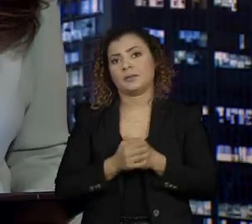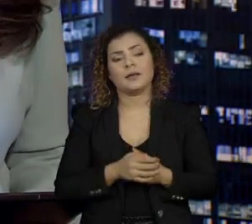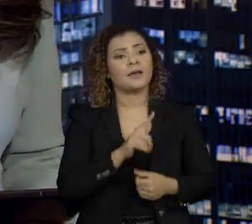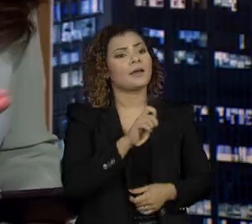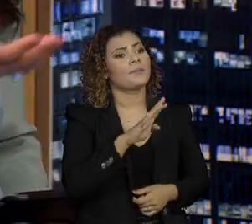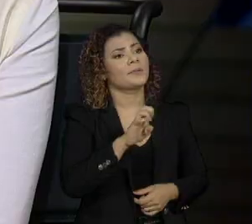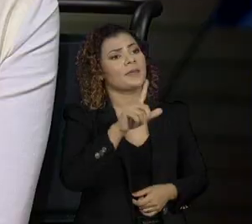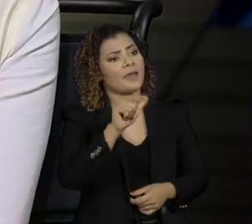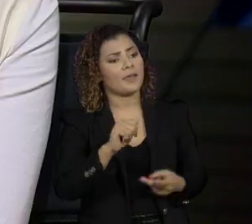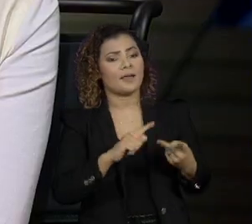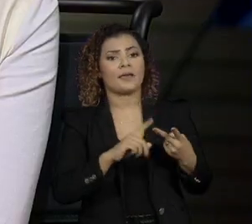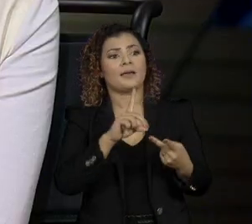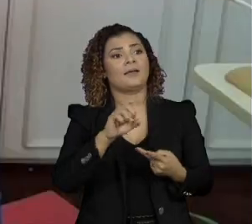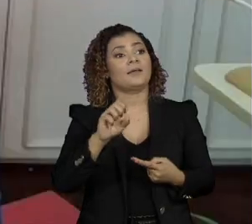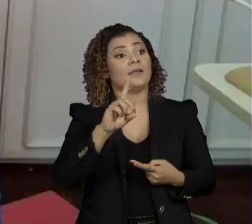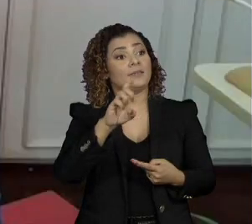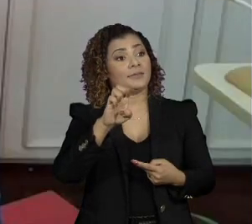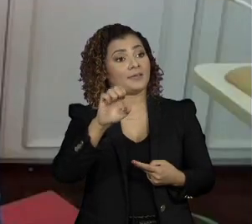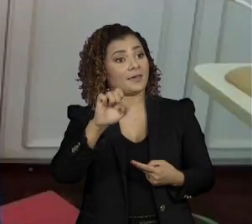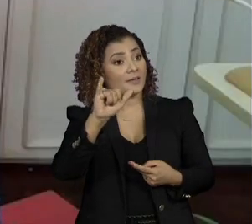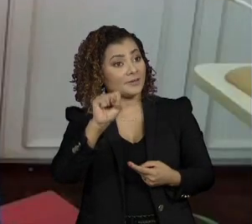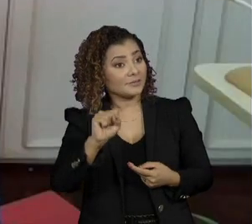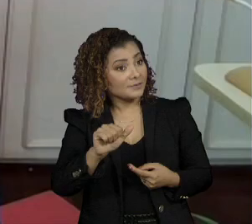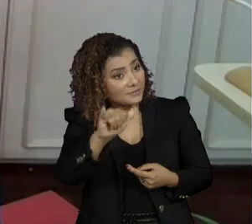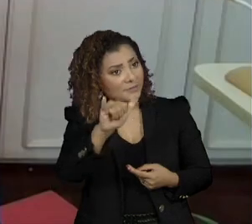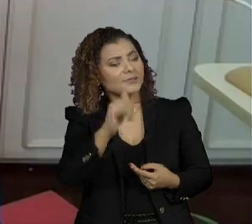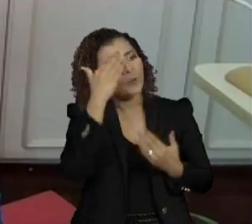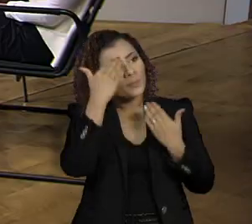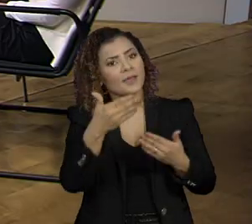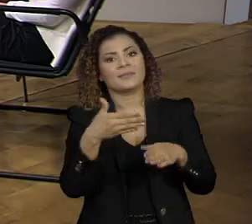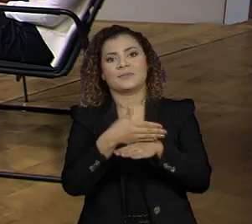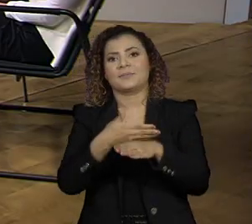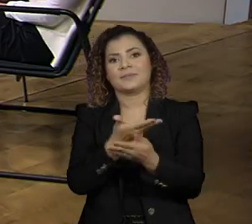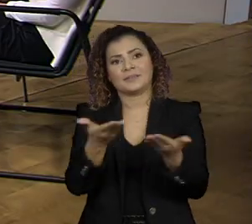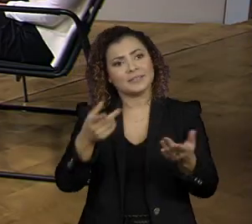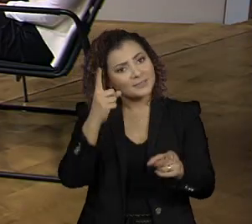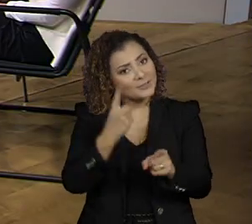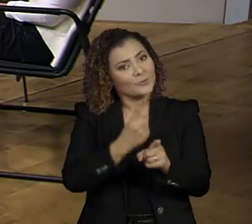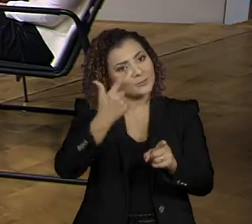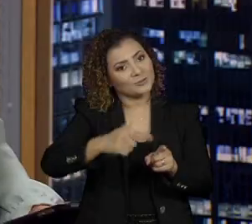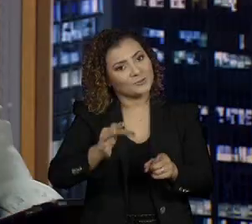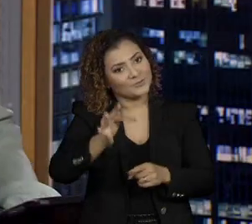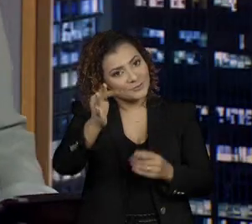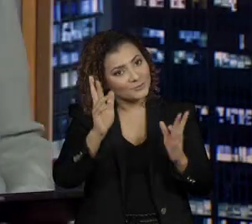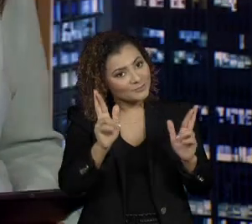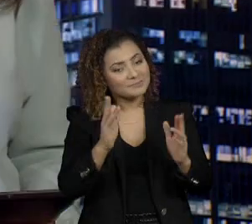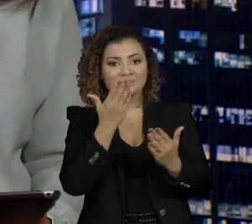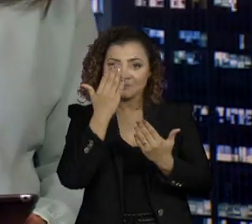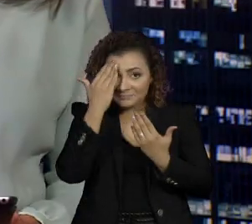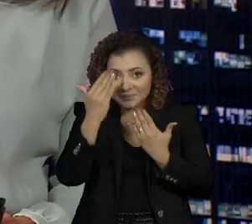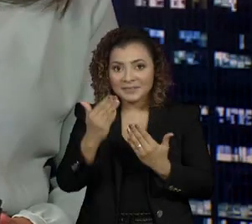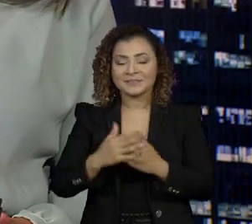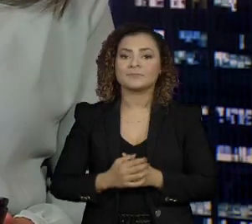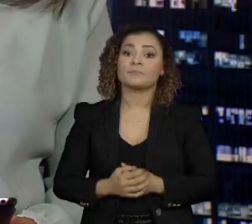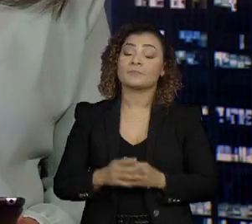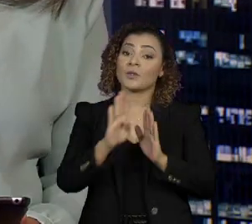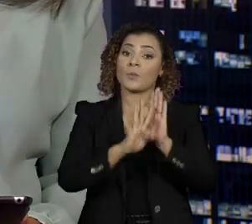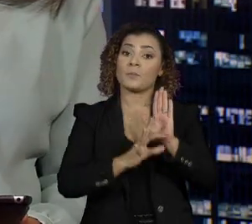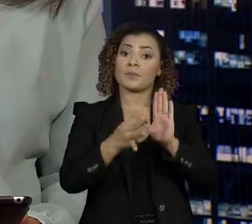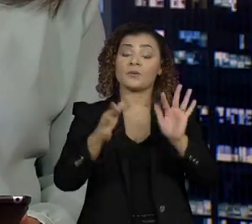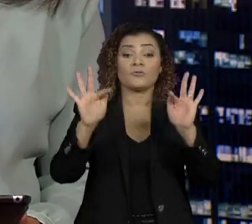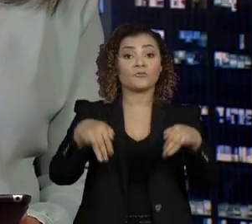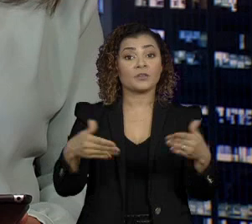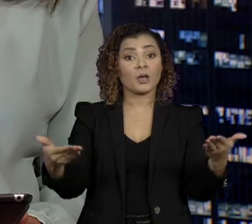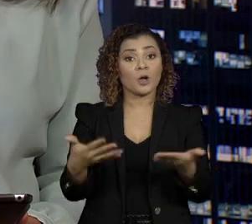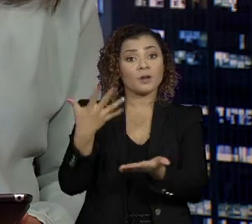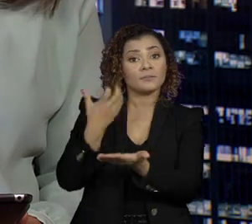Gabriela, professora Deise, obrigada pela presença hoje aqui com a gente. Até uma próxima. Até, obrigada. E a Opinião fica por aqui, nossos